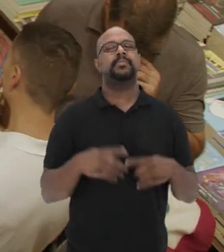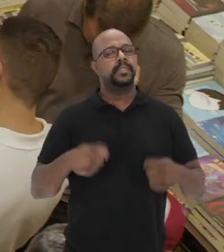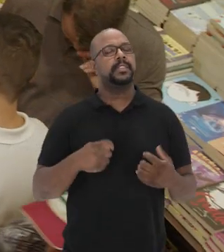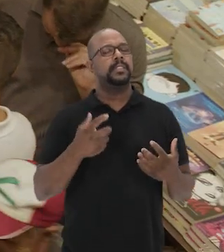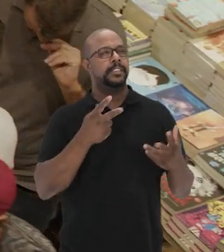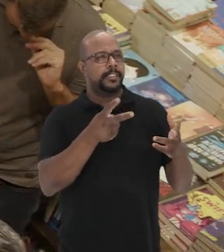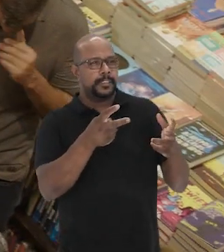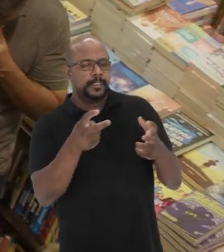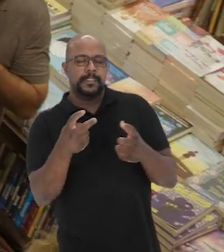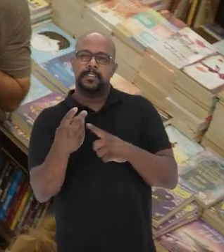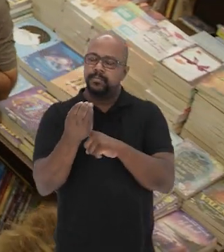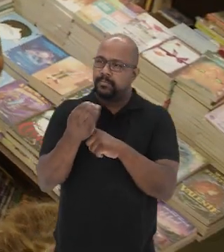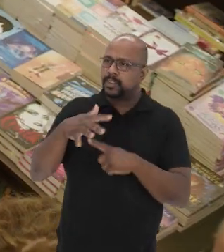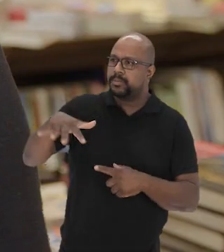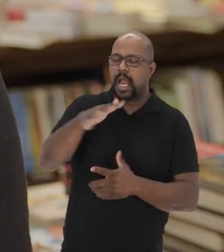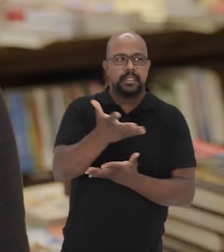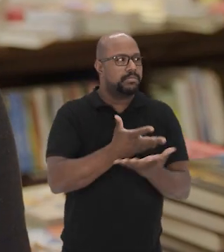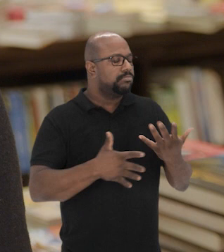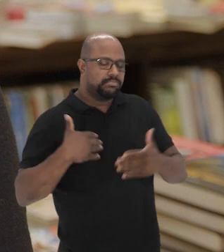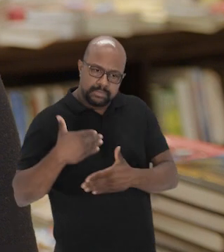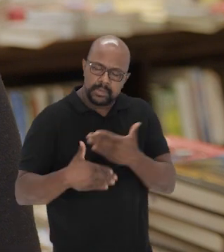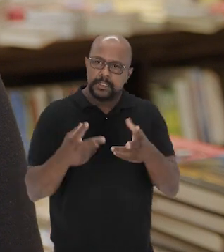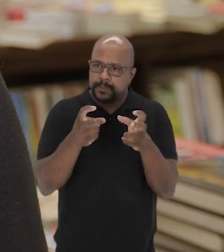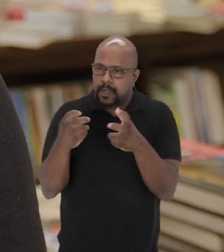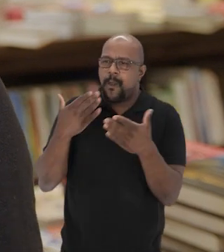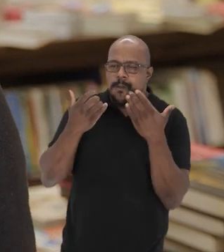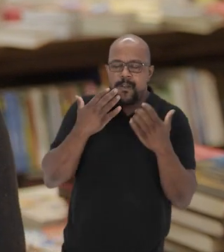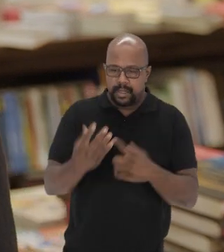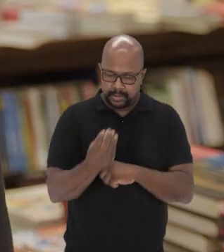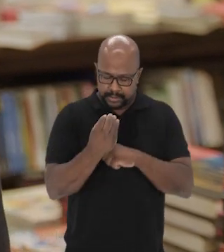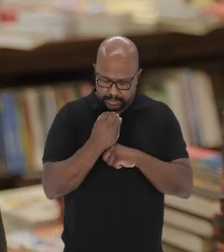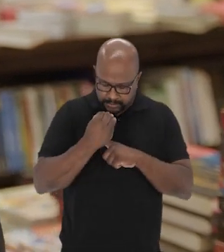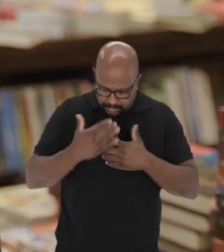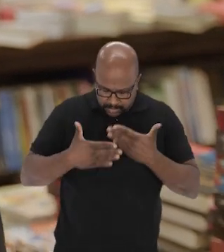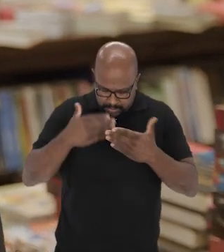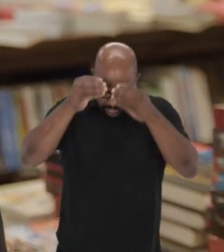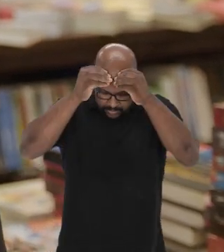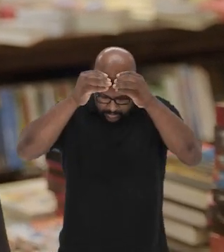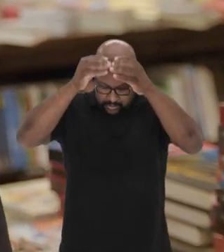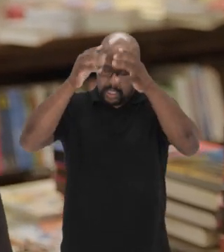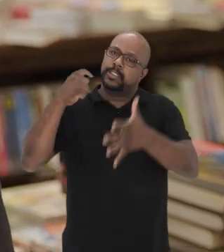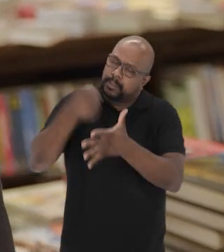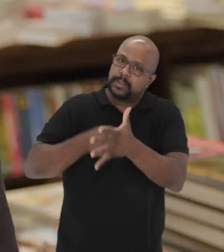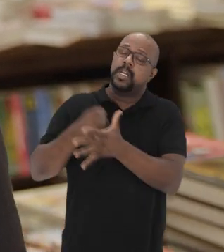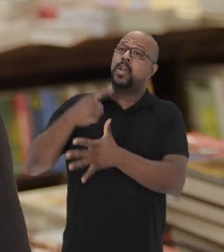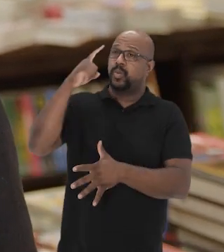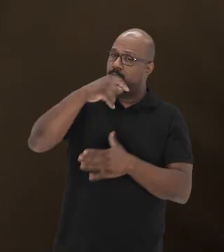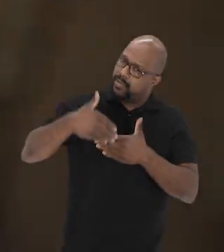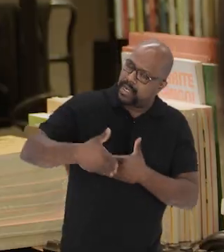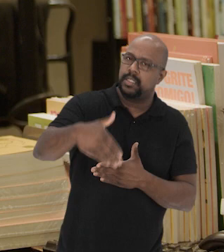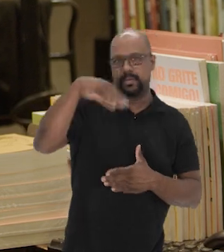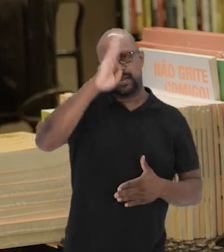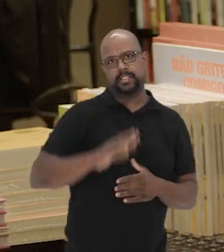tem que se alimentar né Desse passo que a gente deu mas para poder enfrentar uma realidade muito dura que a gente ainda tem no